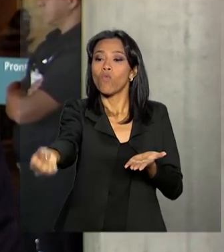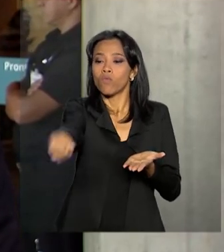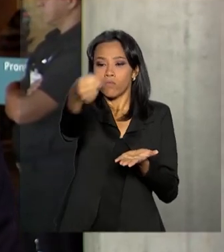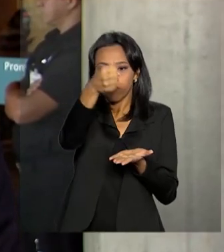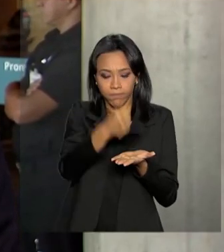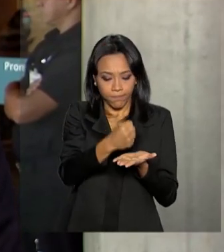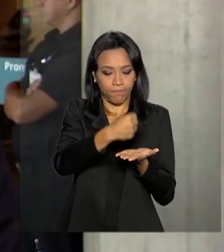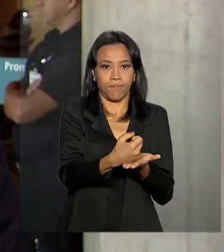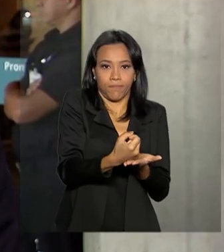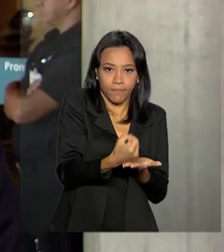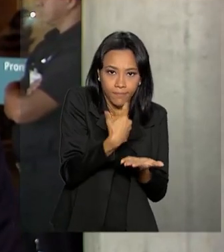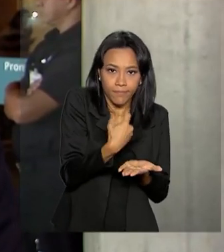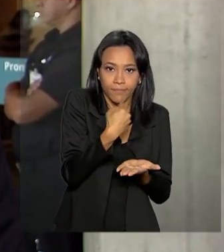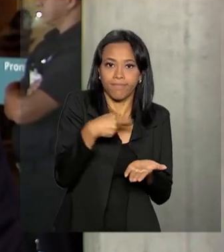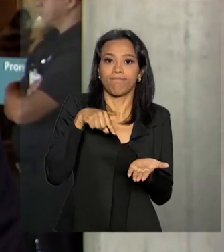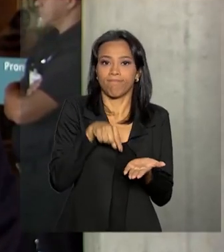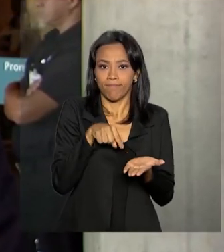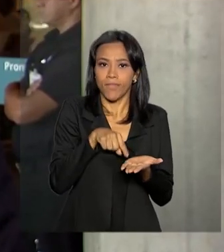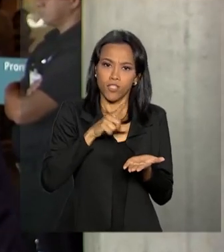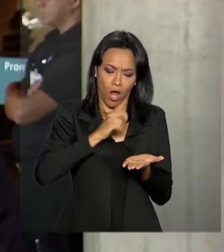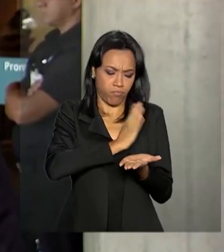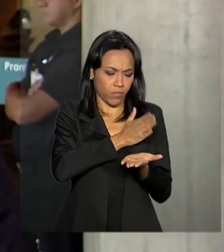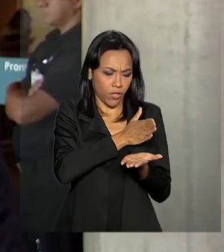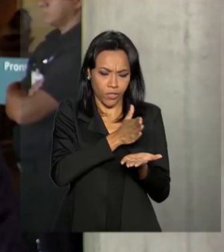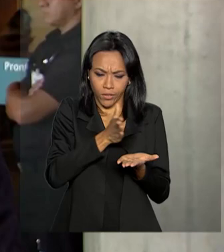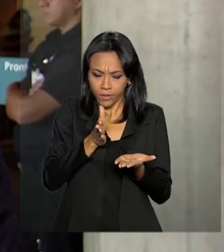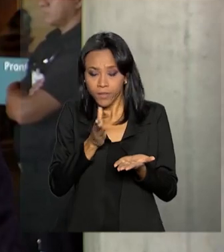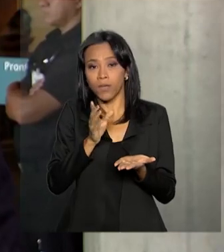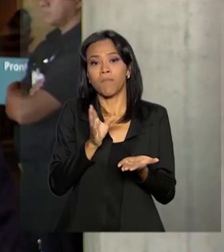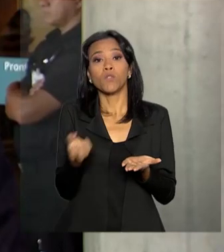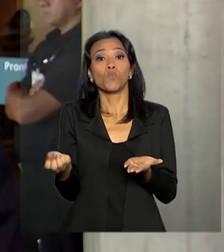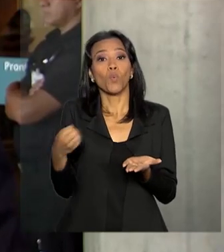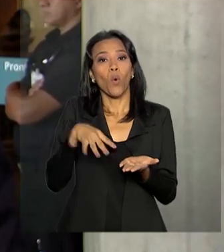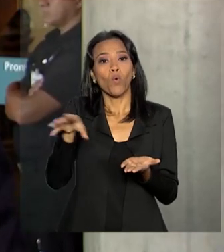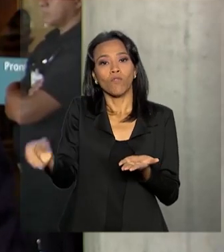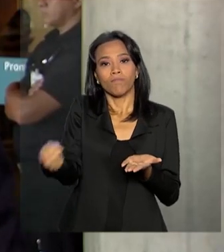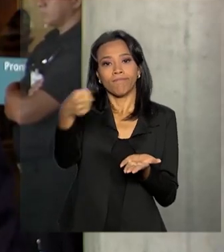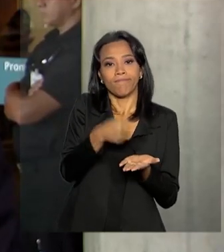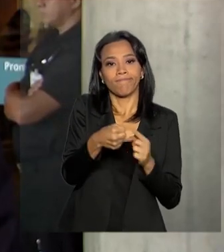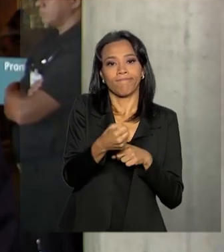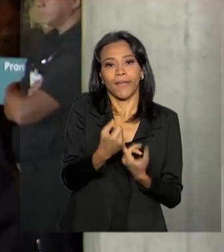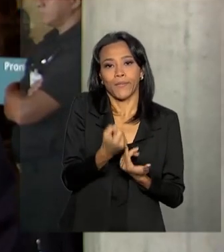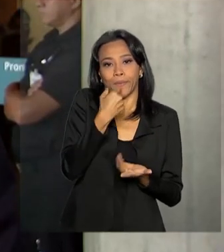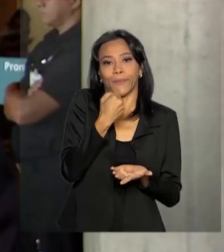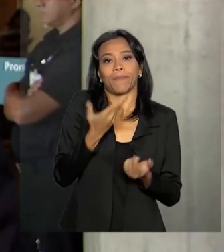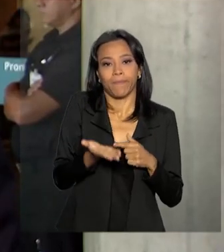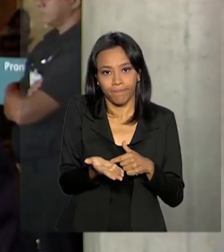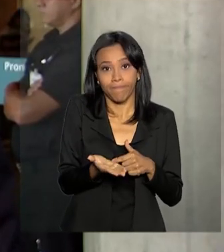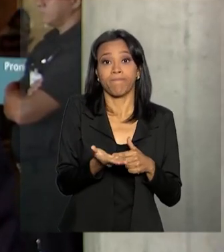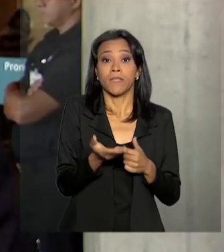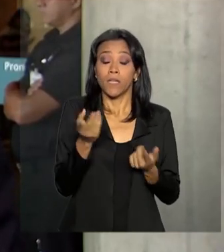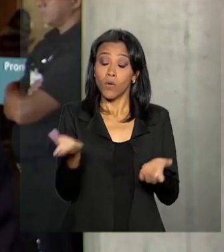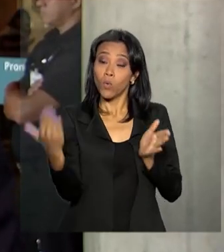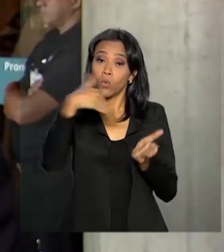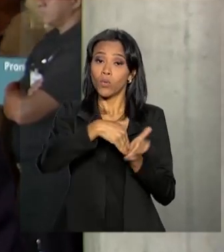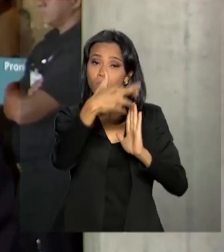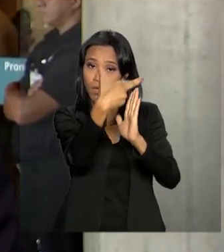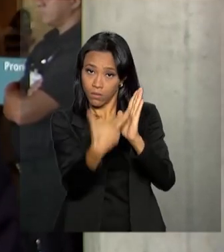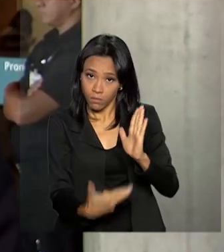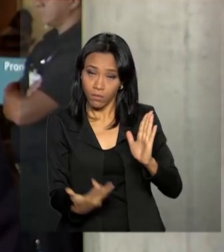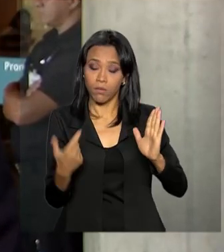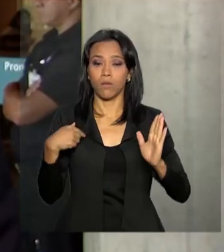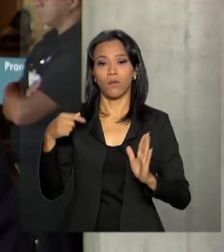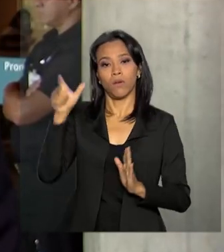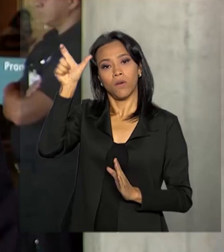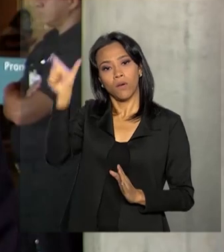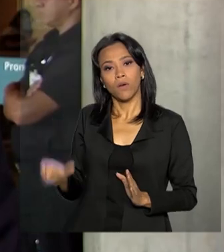medicamento novo, entre esses antibióticos de amplo espectro. Segundo o último boletim, Jair Bolsonaro